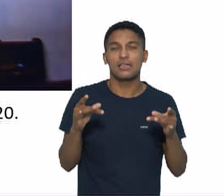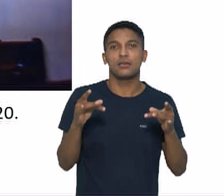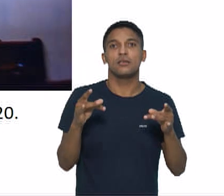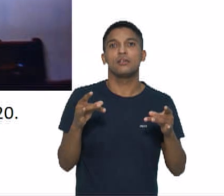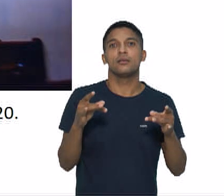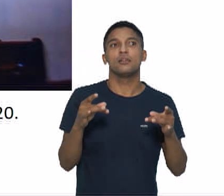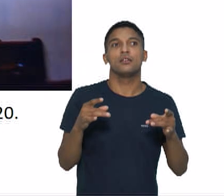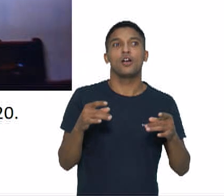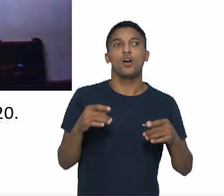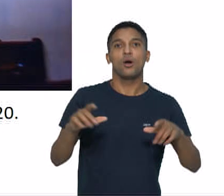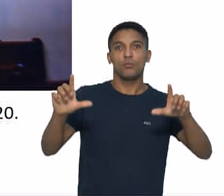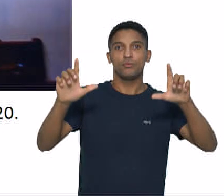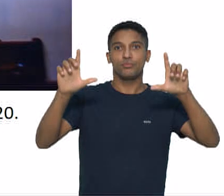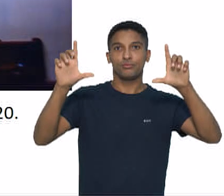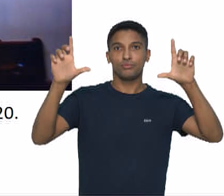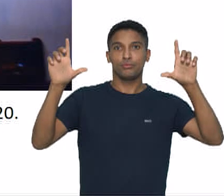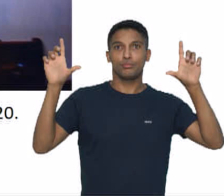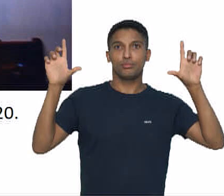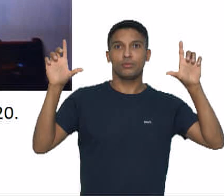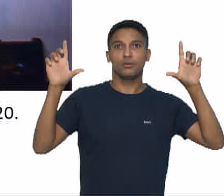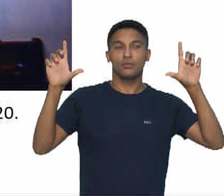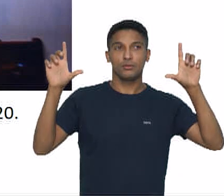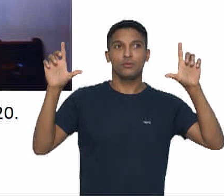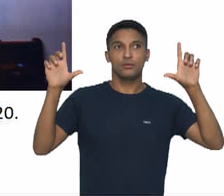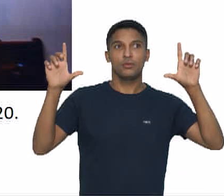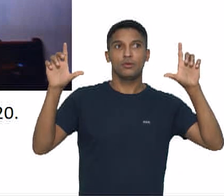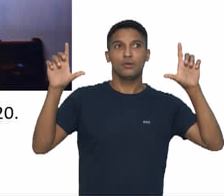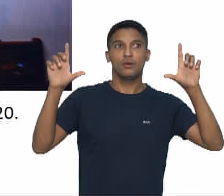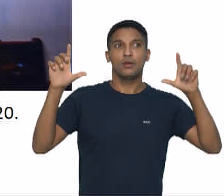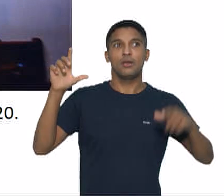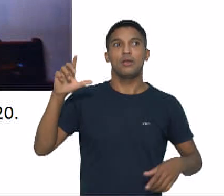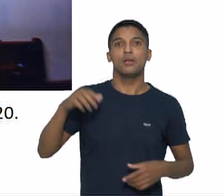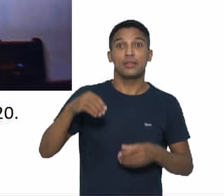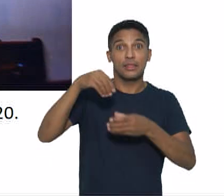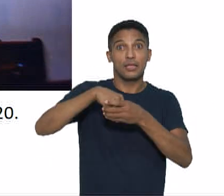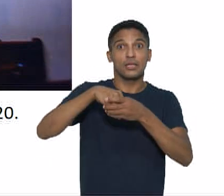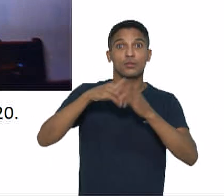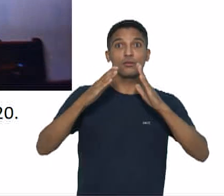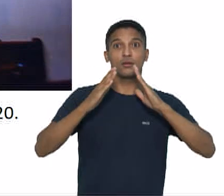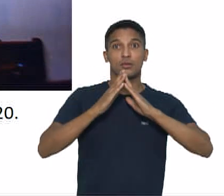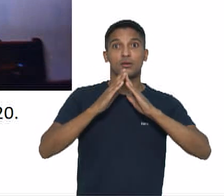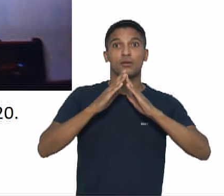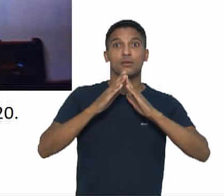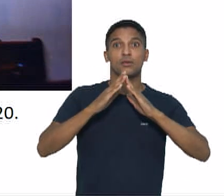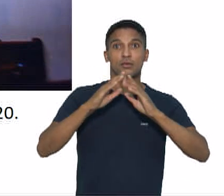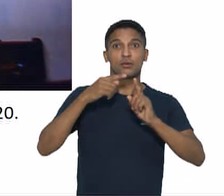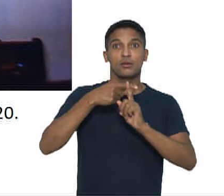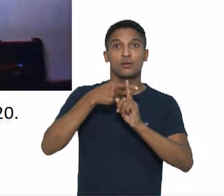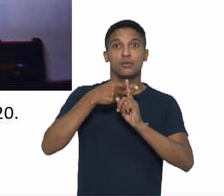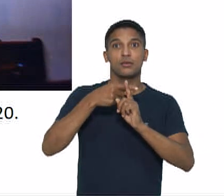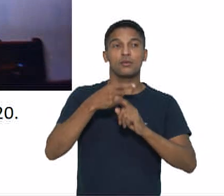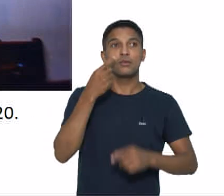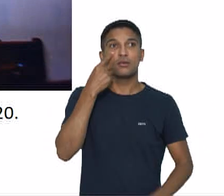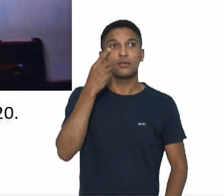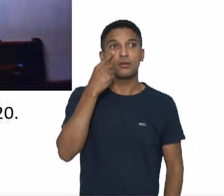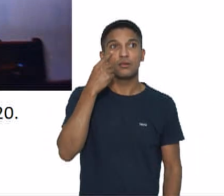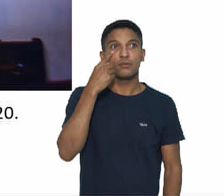um pouquinho mais lá do começo desta basílica ali dentro também, a mesma, né? Que a gente vê